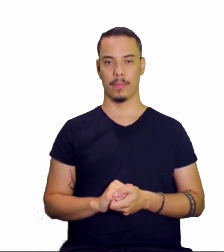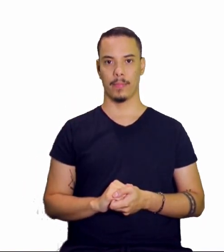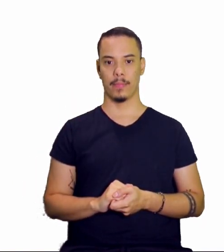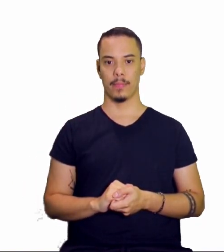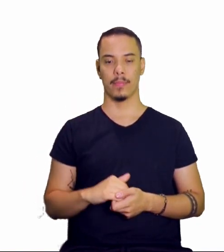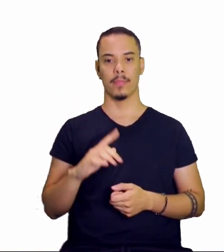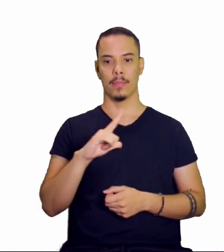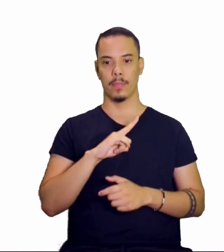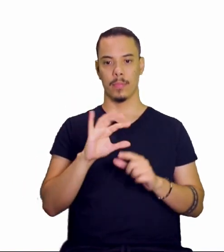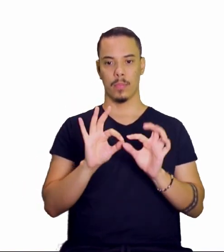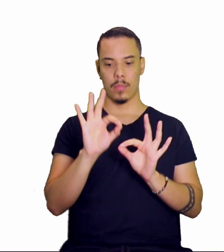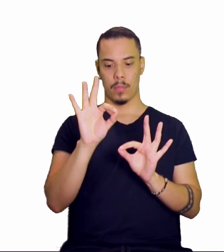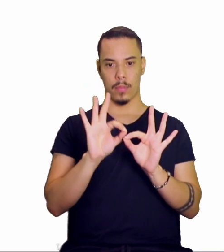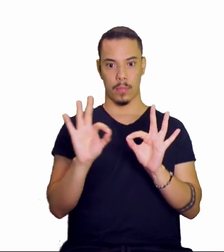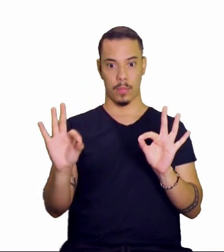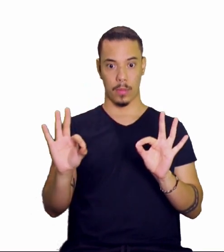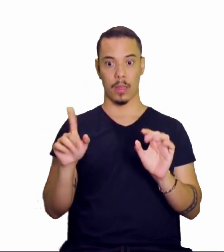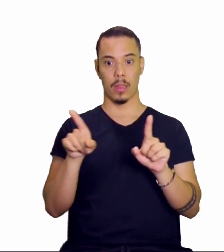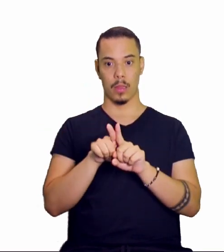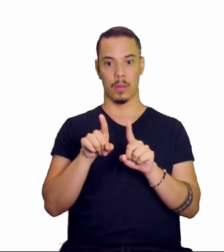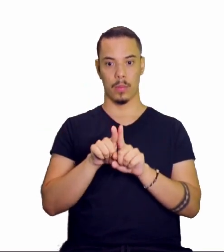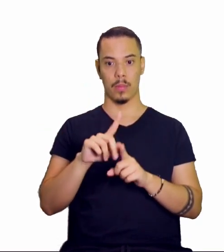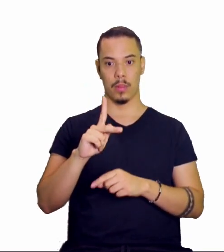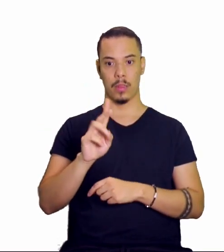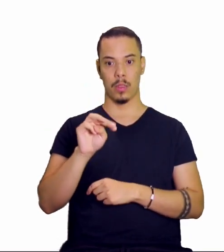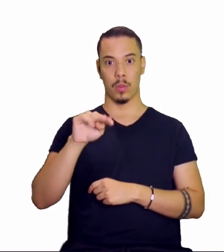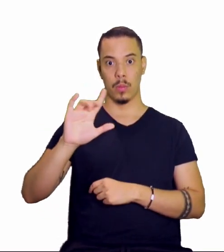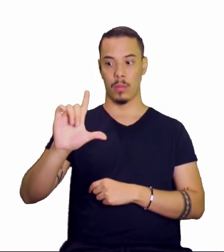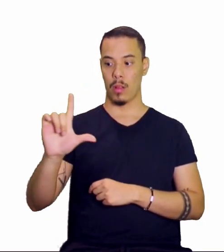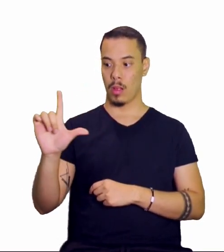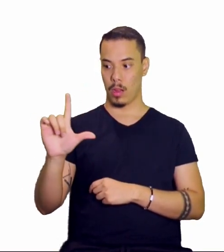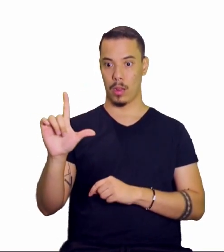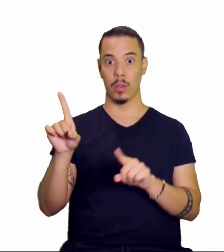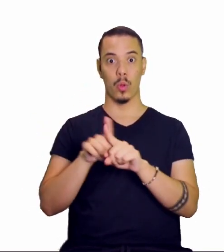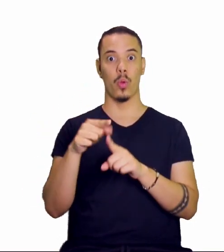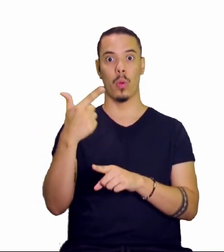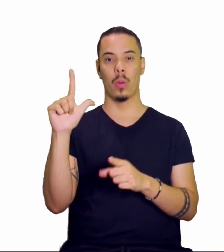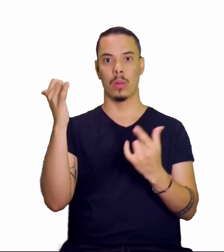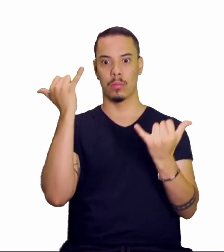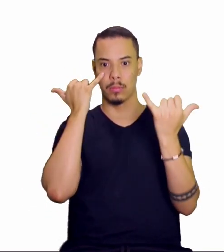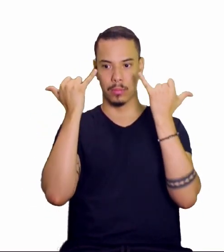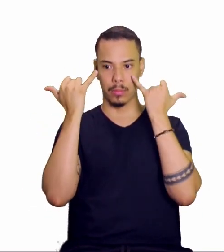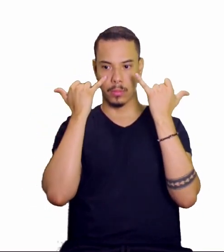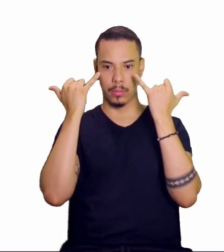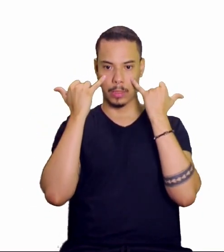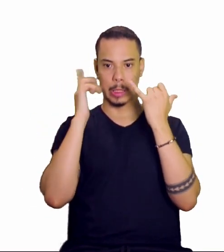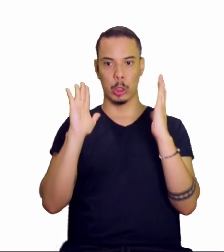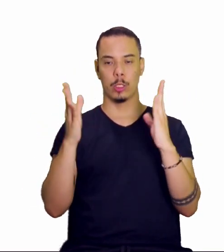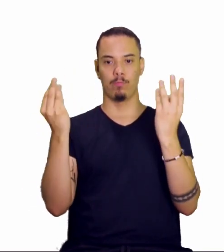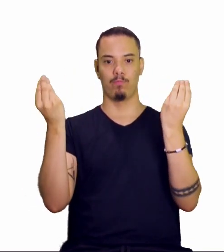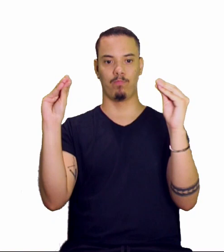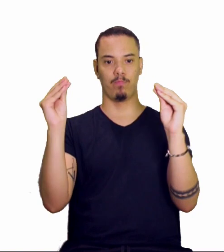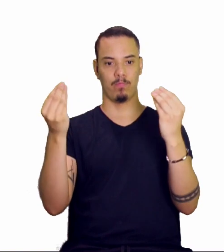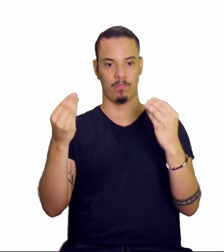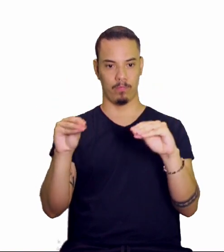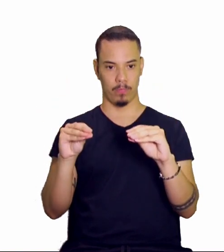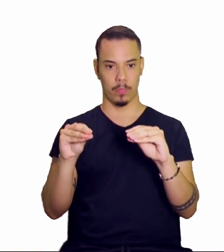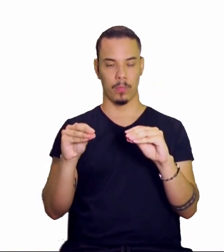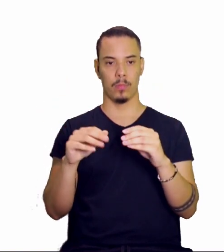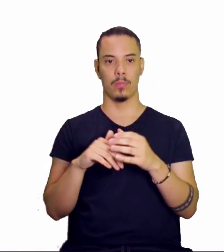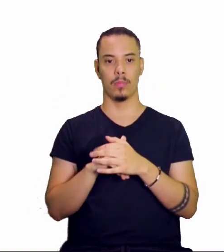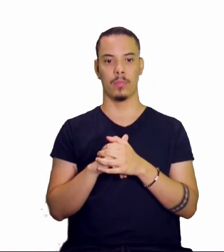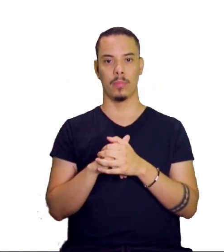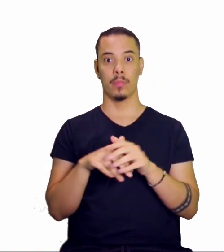A medida de consumo que é quilômetro por litro, né? Já vê que ali já é uma outra informação. Já é outra informação, já. E vamos ver mais